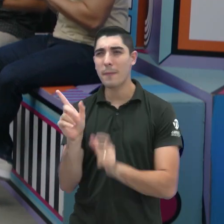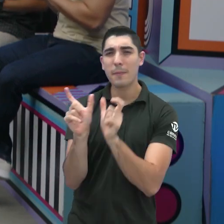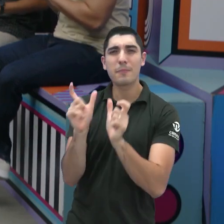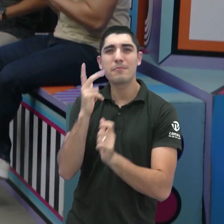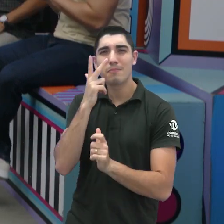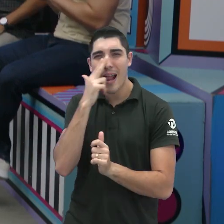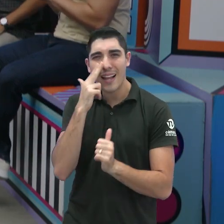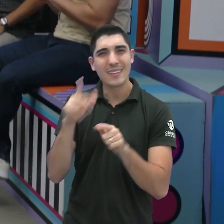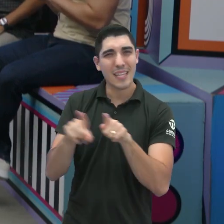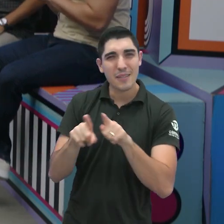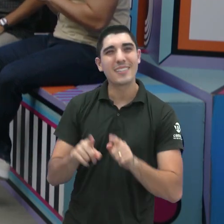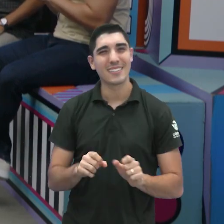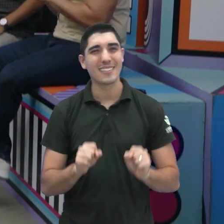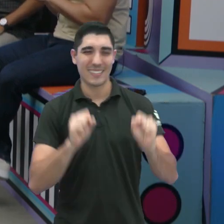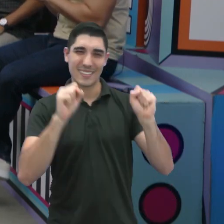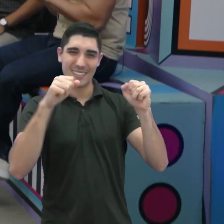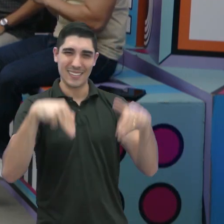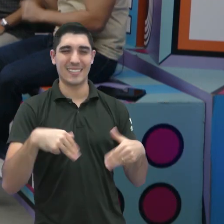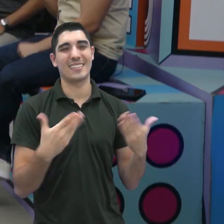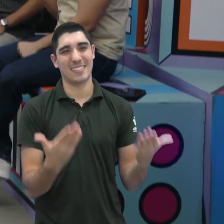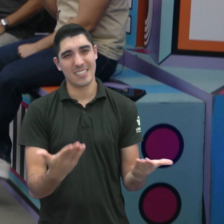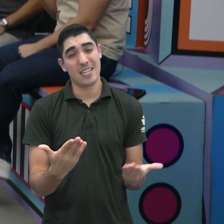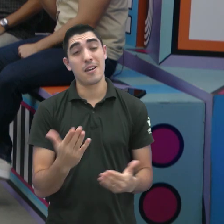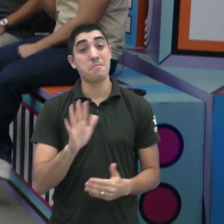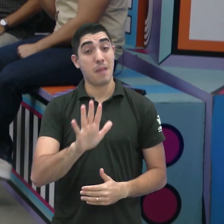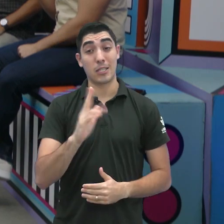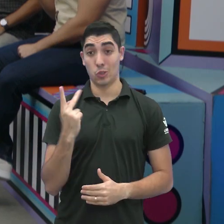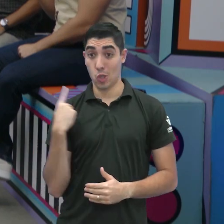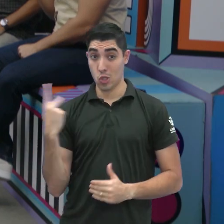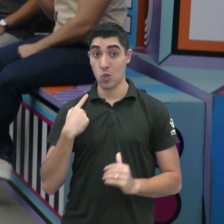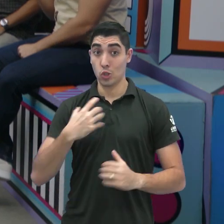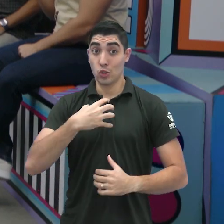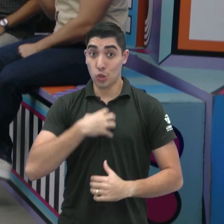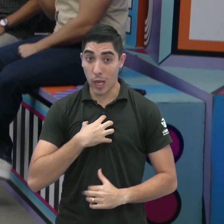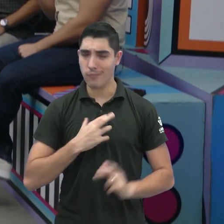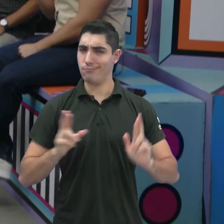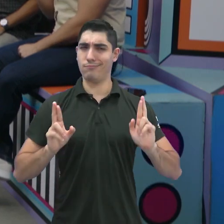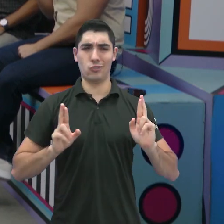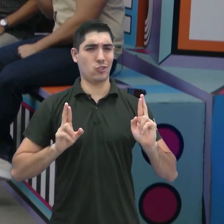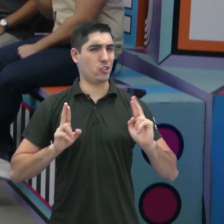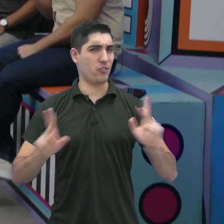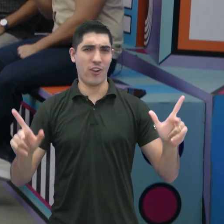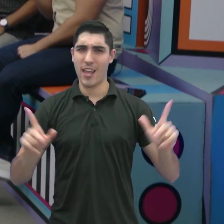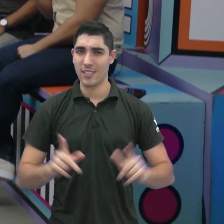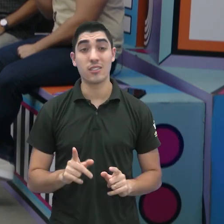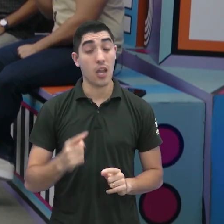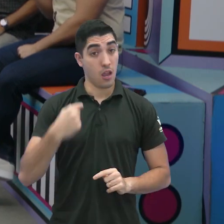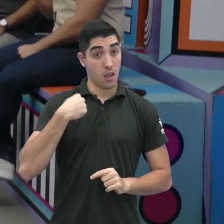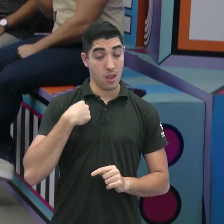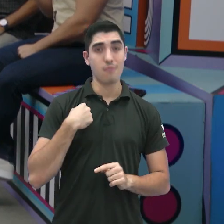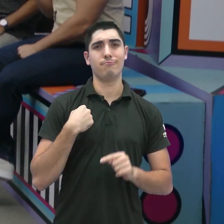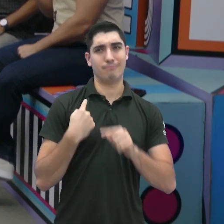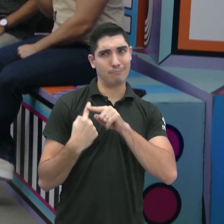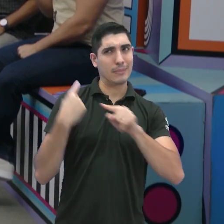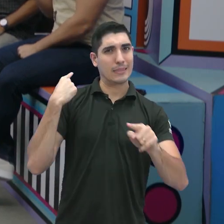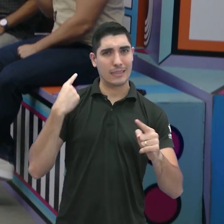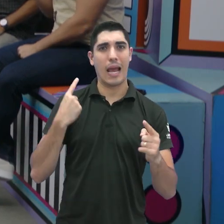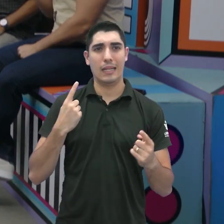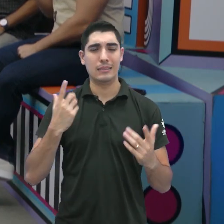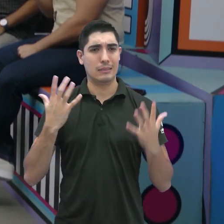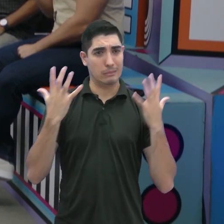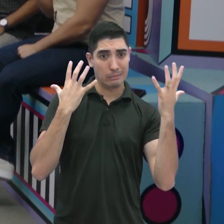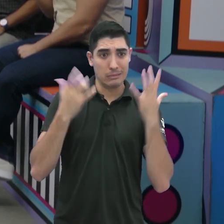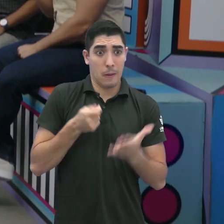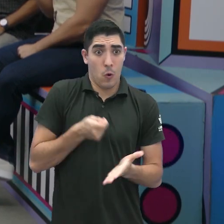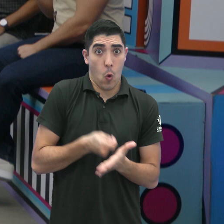né? E assim, gerações totalmente diferentes, né, gente? Onde as pressões eram muito, né, diferentes na